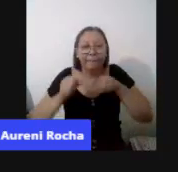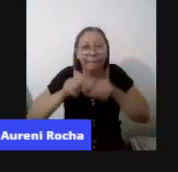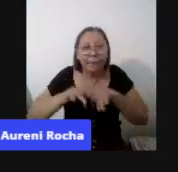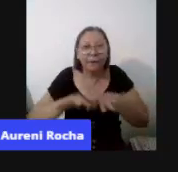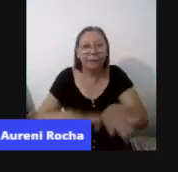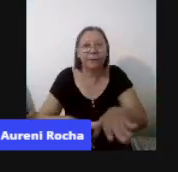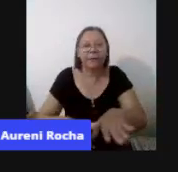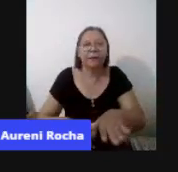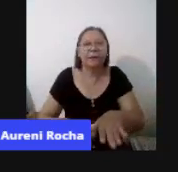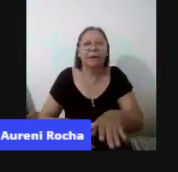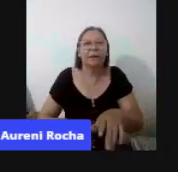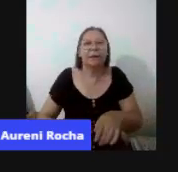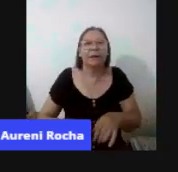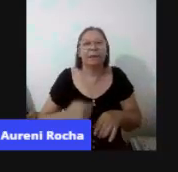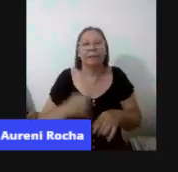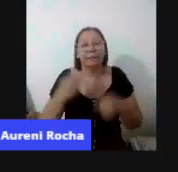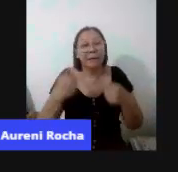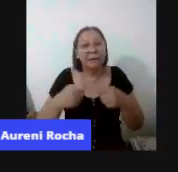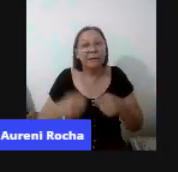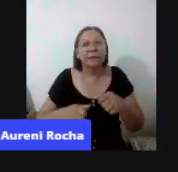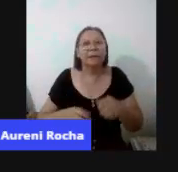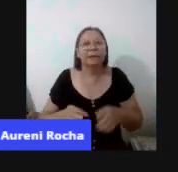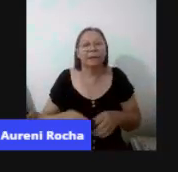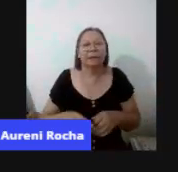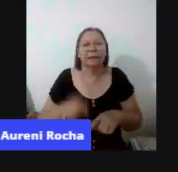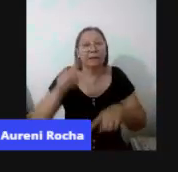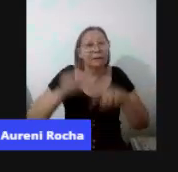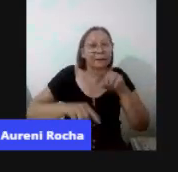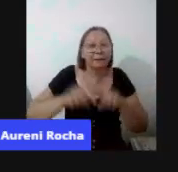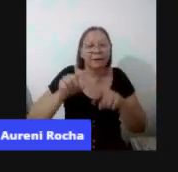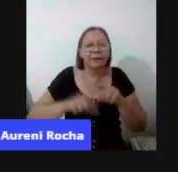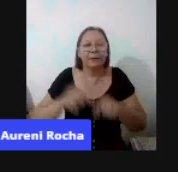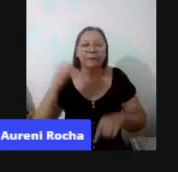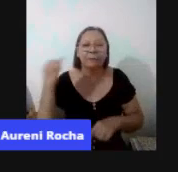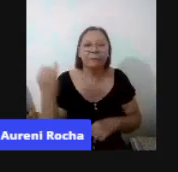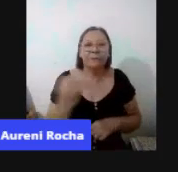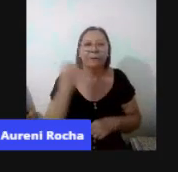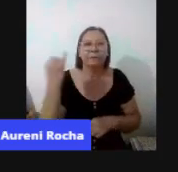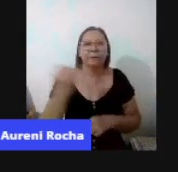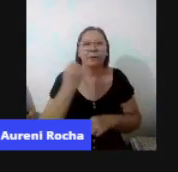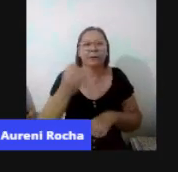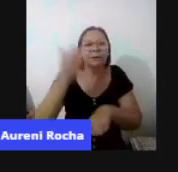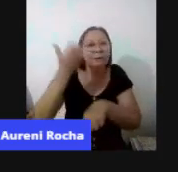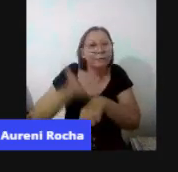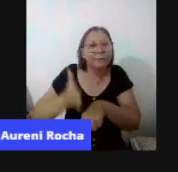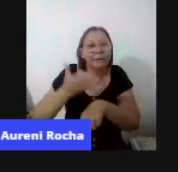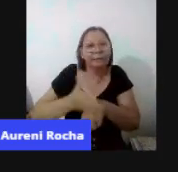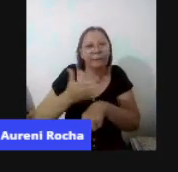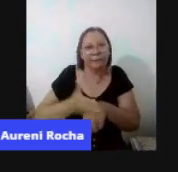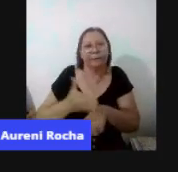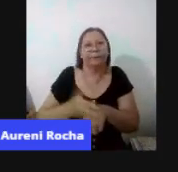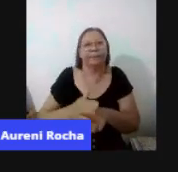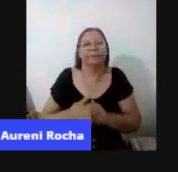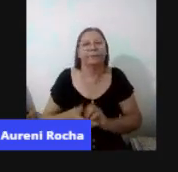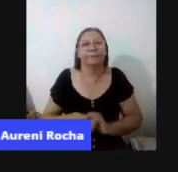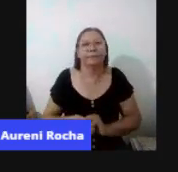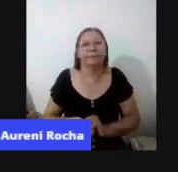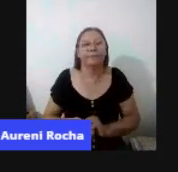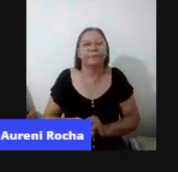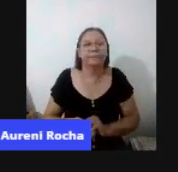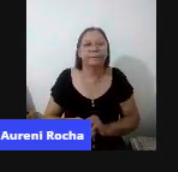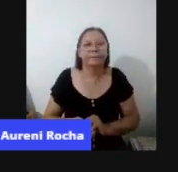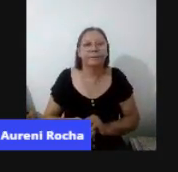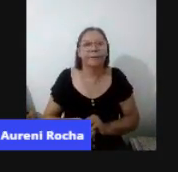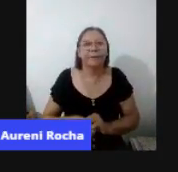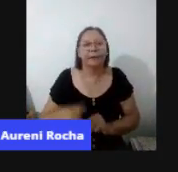Ele é um instrumento da nossa prática. Então, assim, sabemos que existem coisas muito